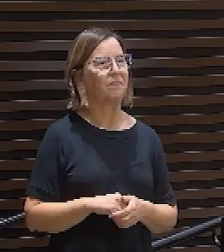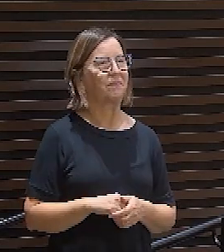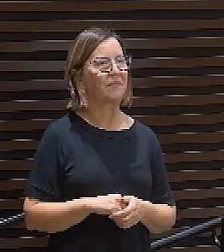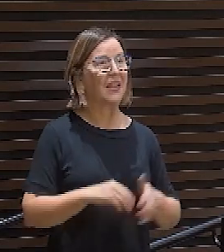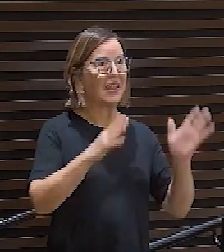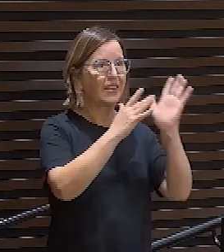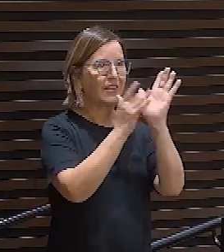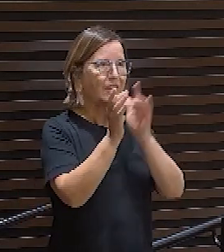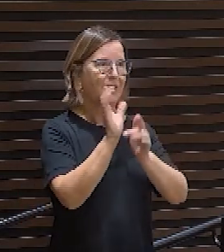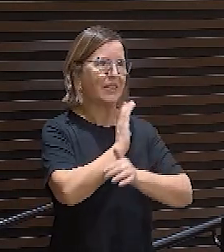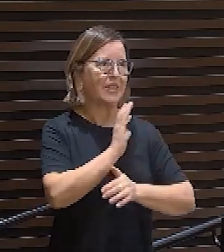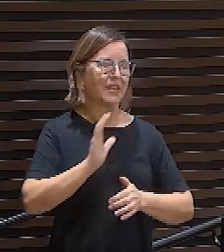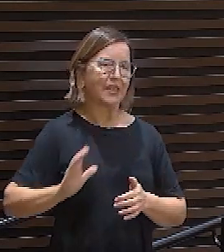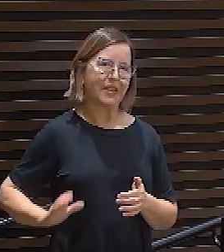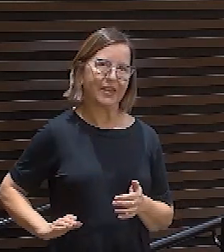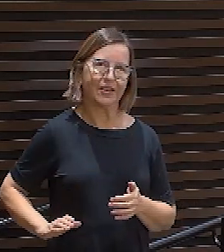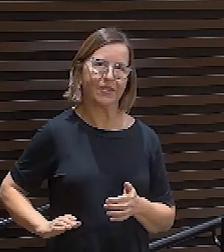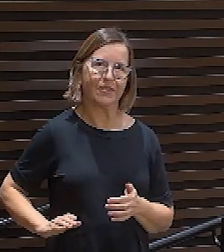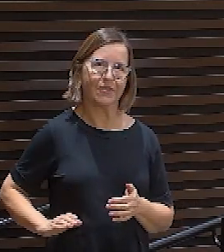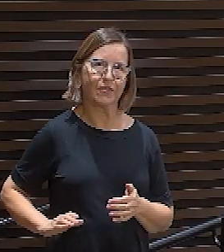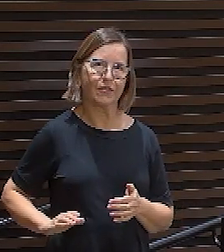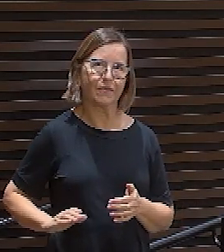Jesus Cristo, ele é a